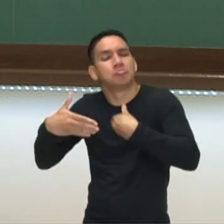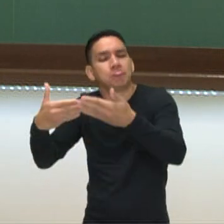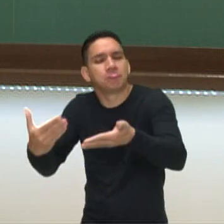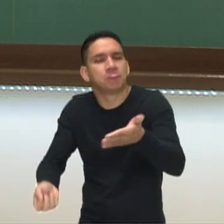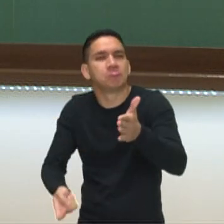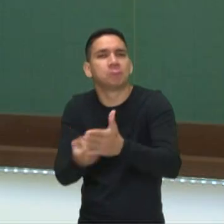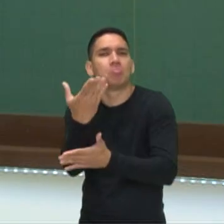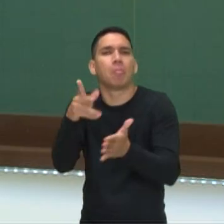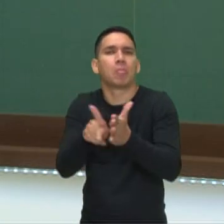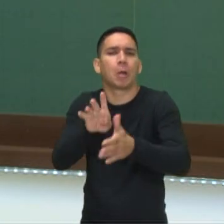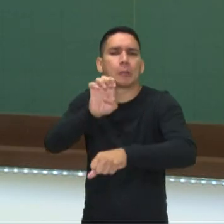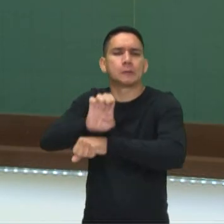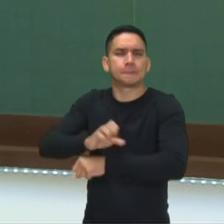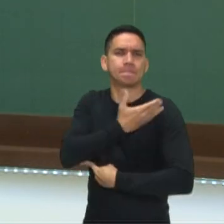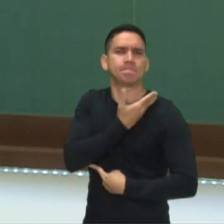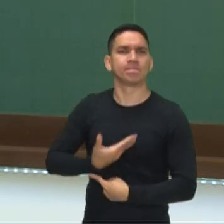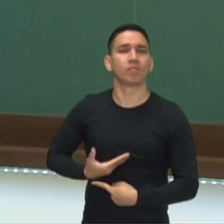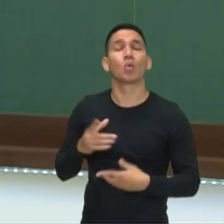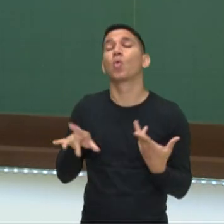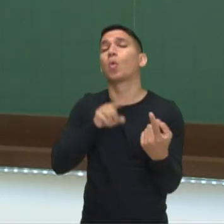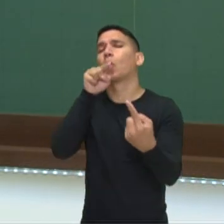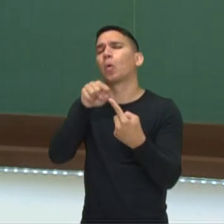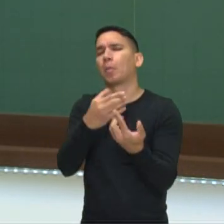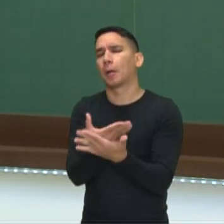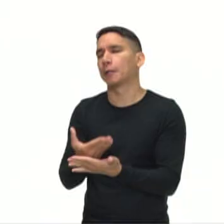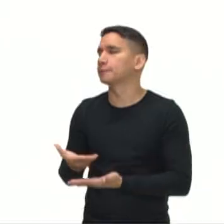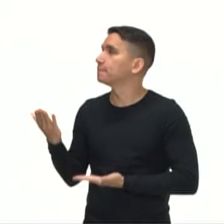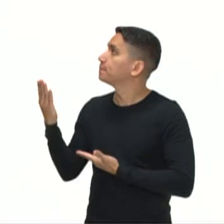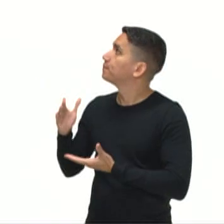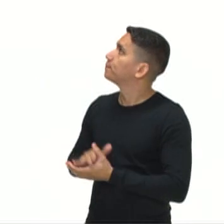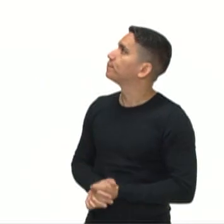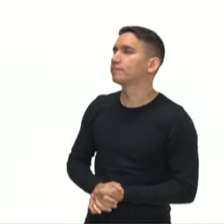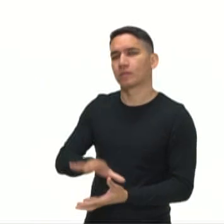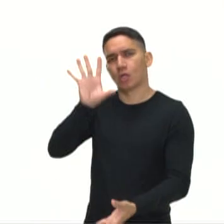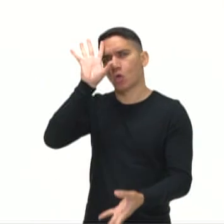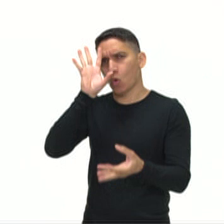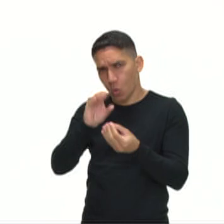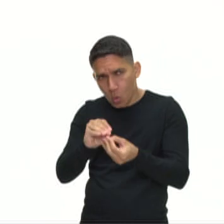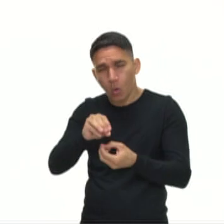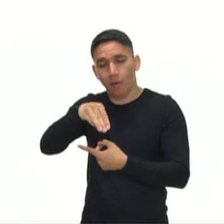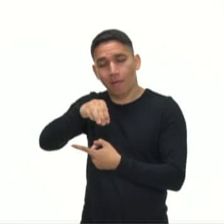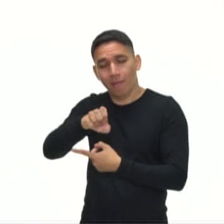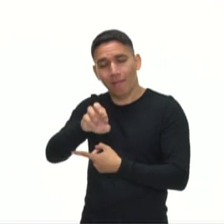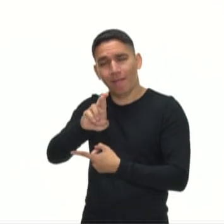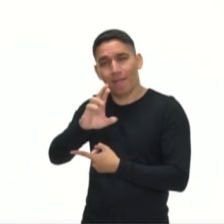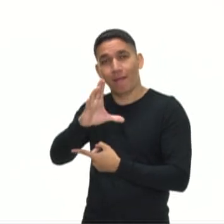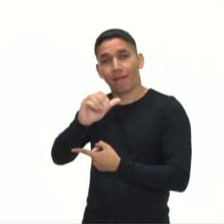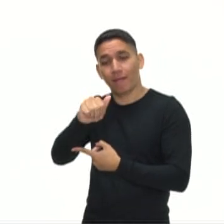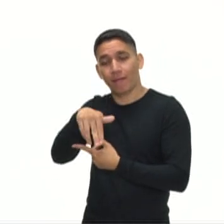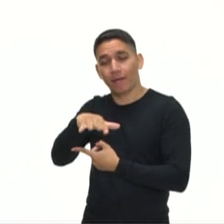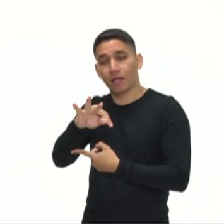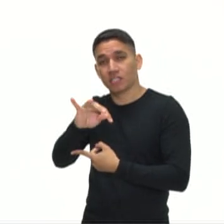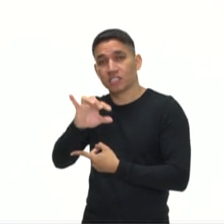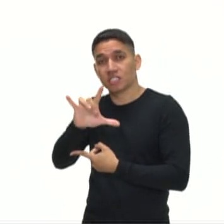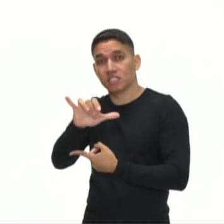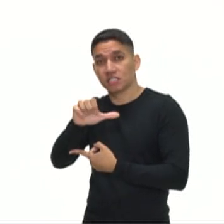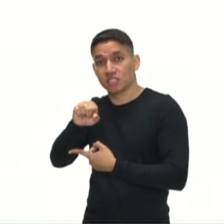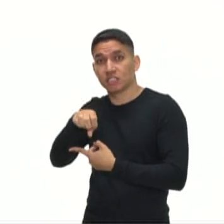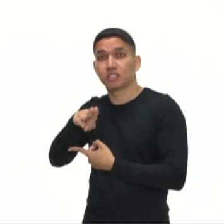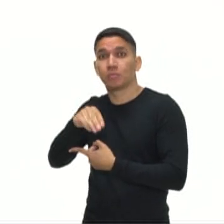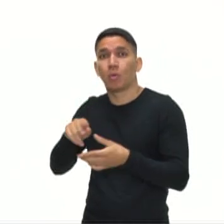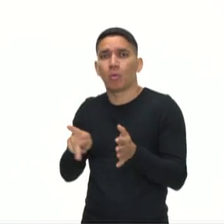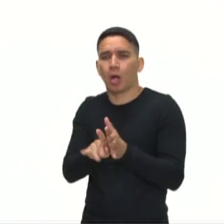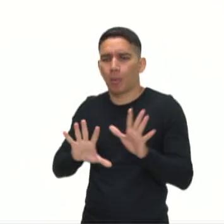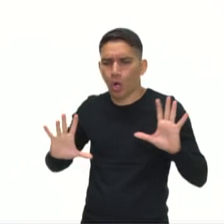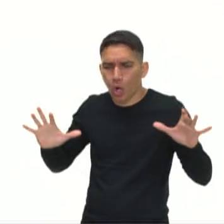Estado. Qual é o objetivo da nossa aula? Compreender o mercantilismo como um conjunto de práticas e